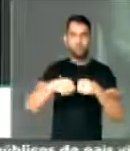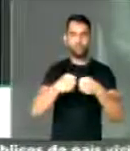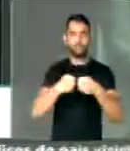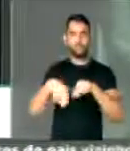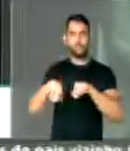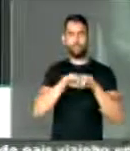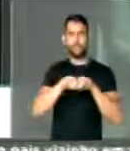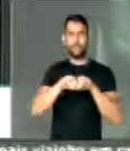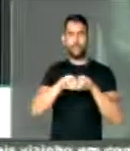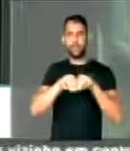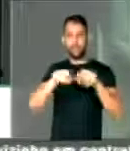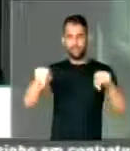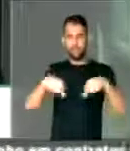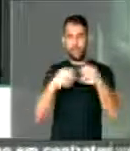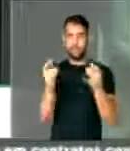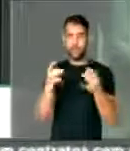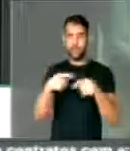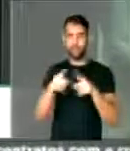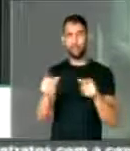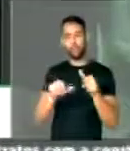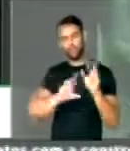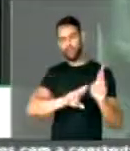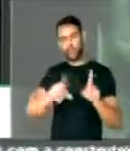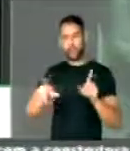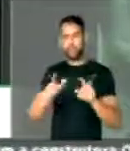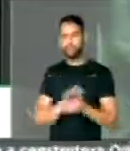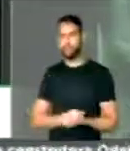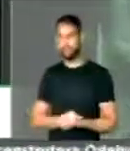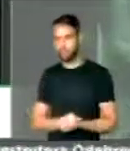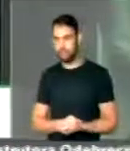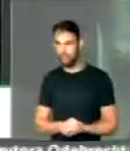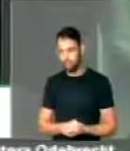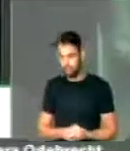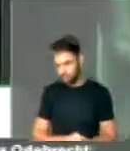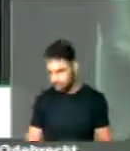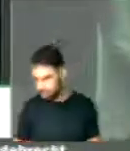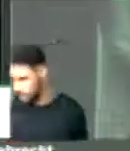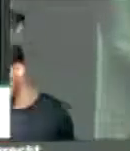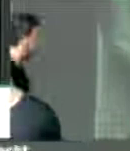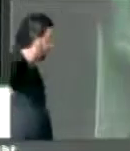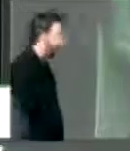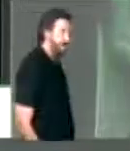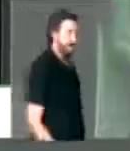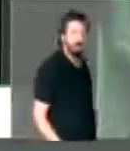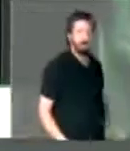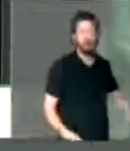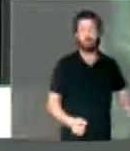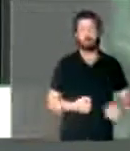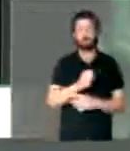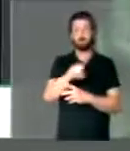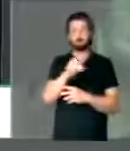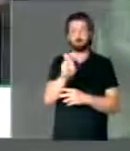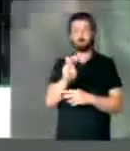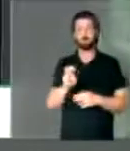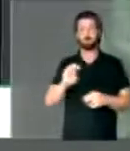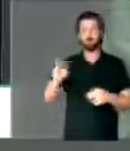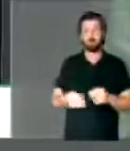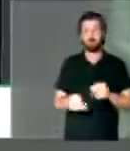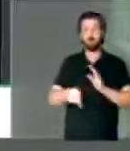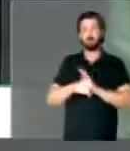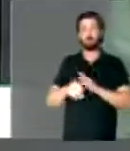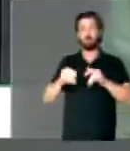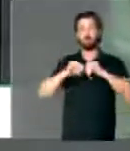concentração fundiária. Por outro lado, quando falamos de aposentadoria rural, ao alcançar 8,5 milhões de